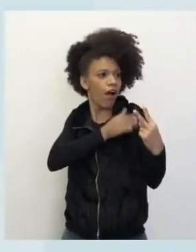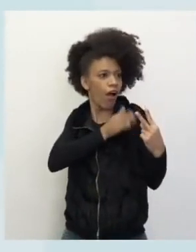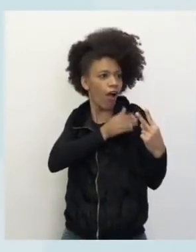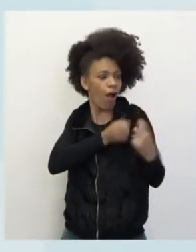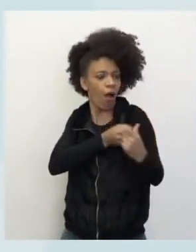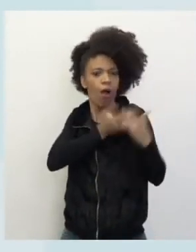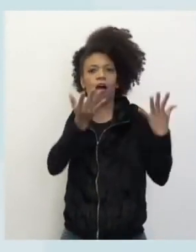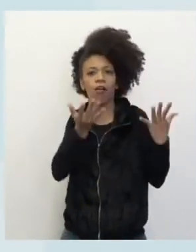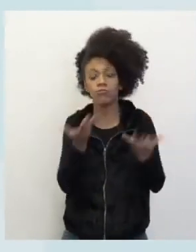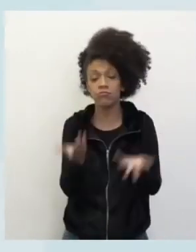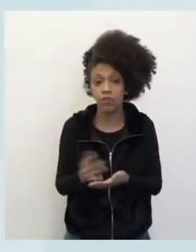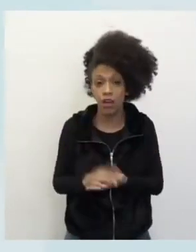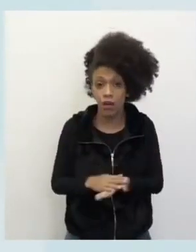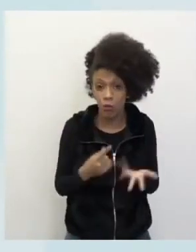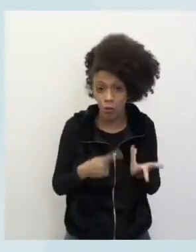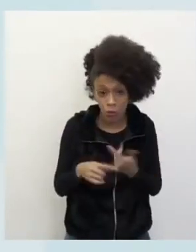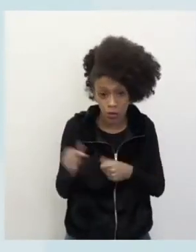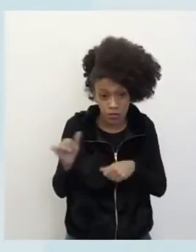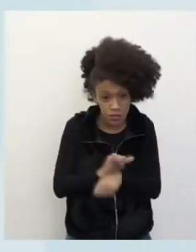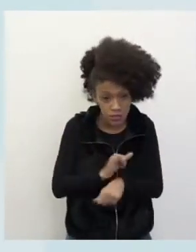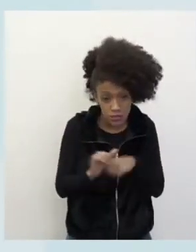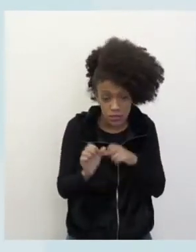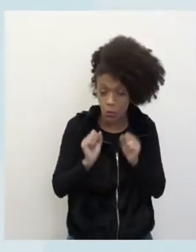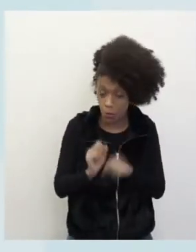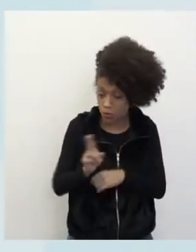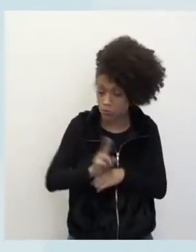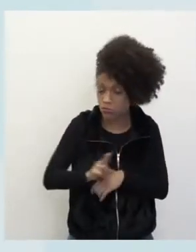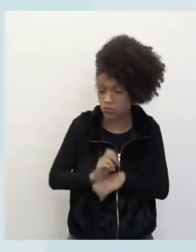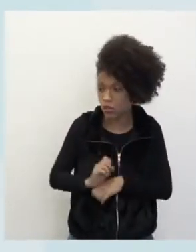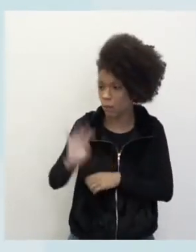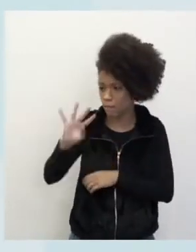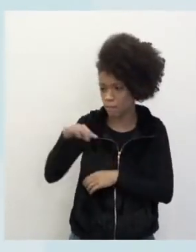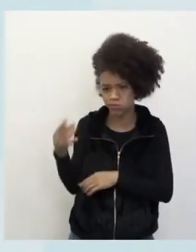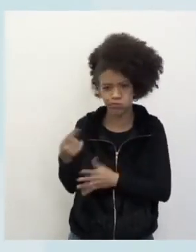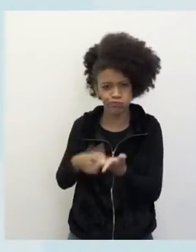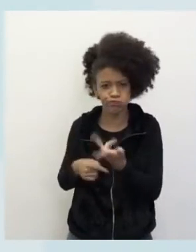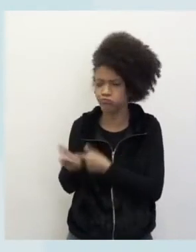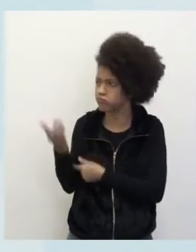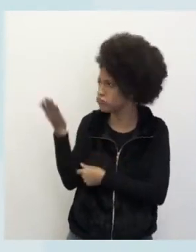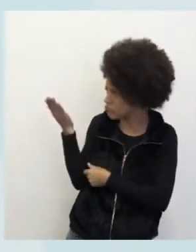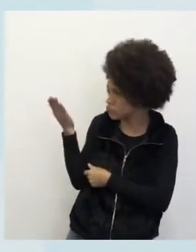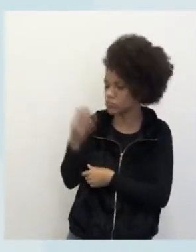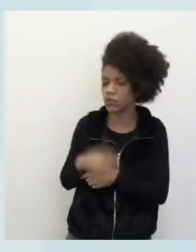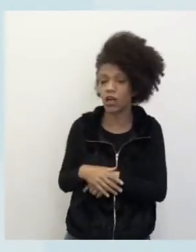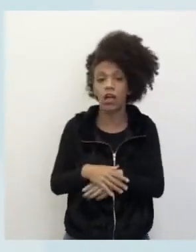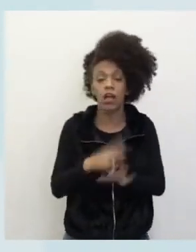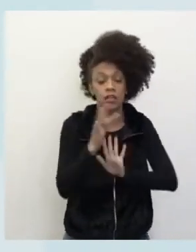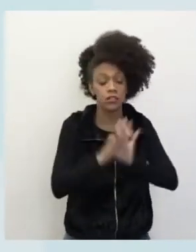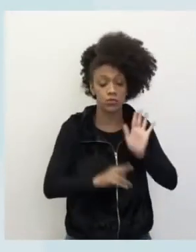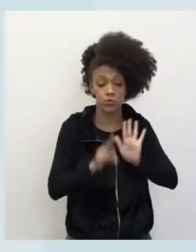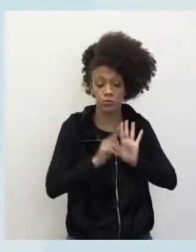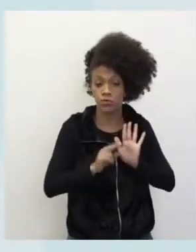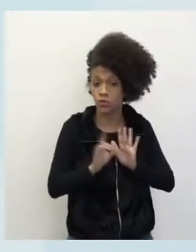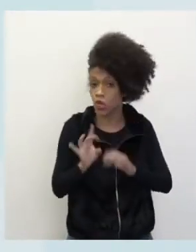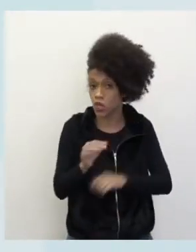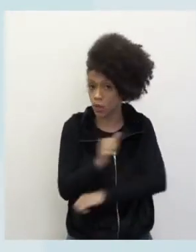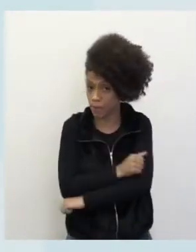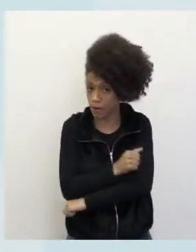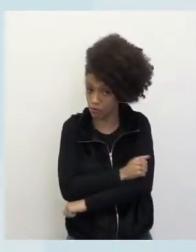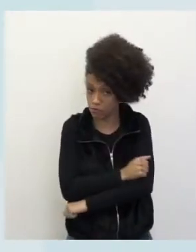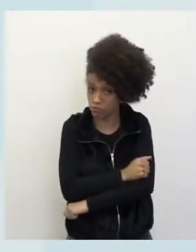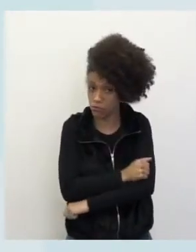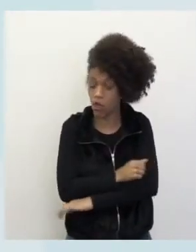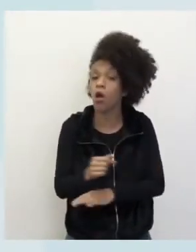quantas possibilidades eu posso. Eu tenho um quadrinho desse em mãos, eu posso usar vários. E todos. A utilização desse texto, professora, não é apenas para aluno, não. Profissionais